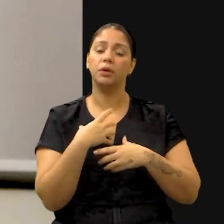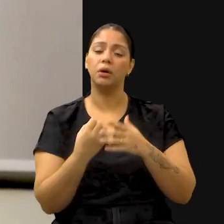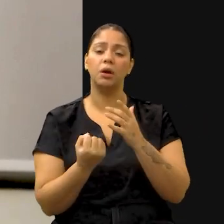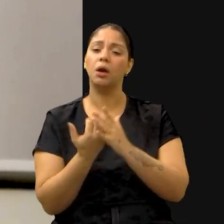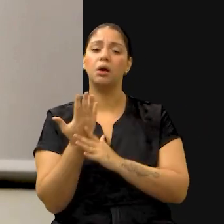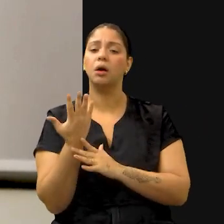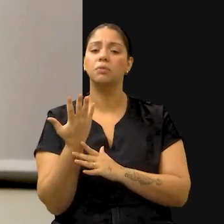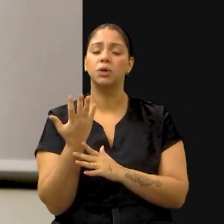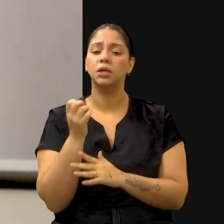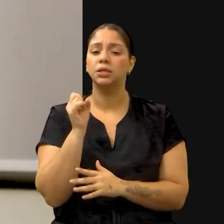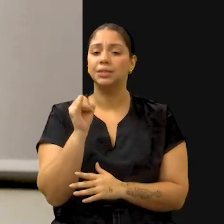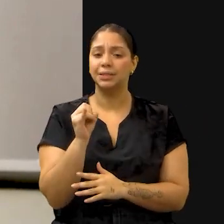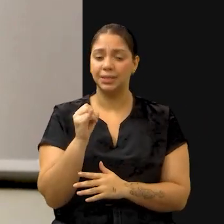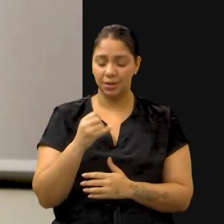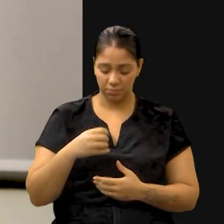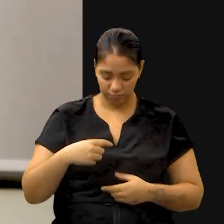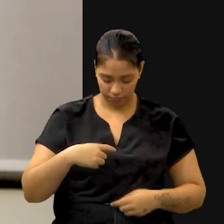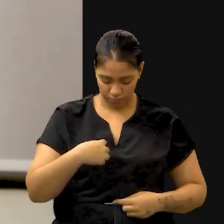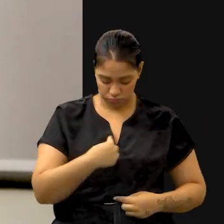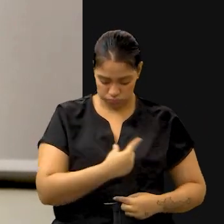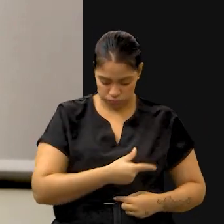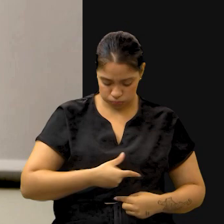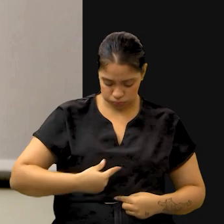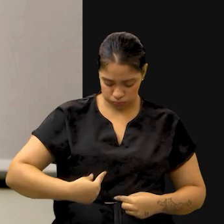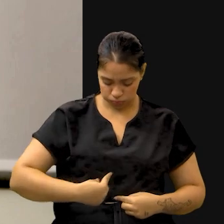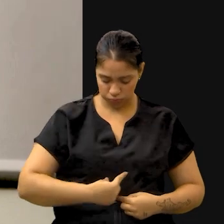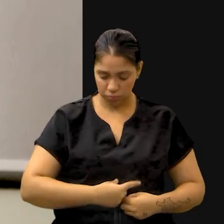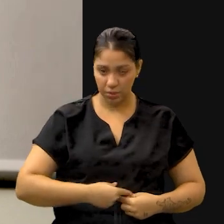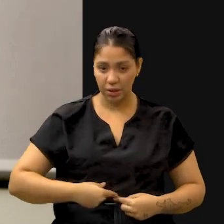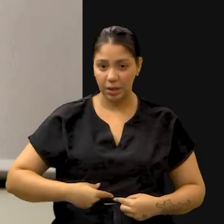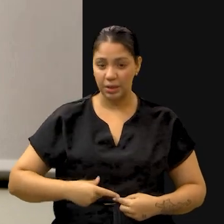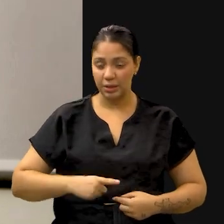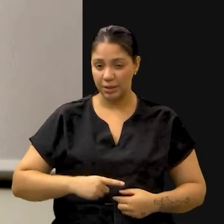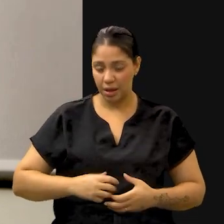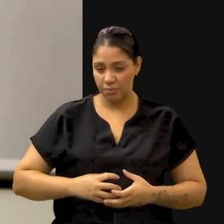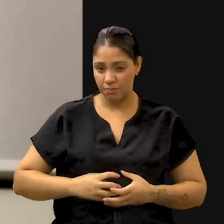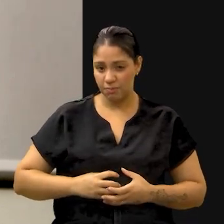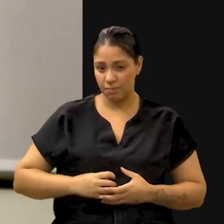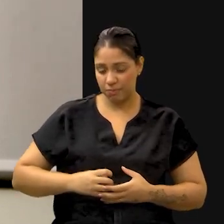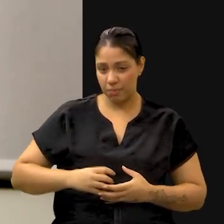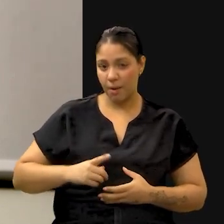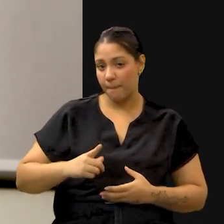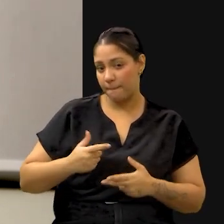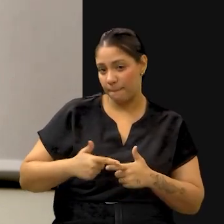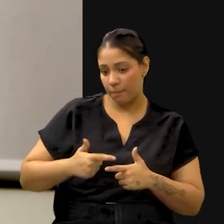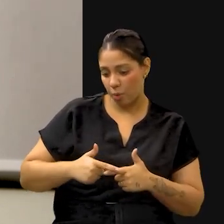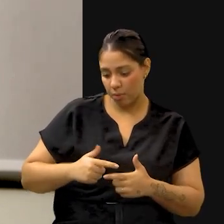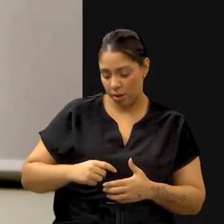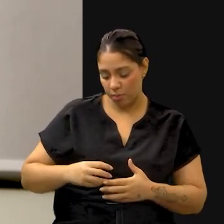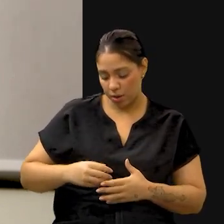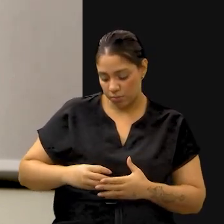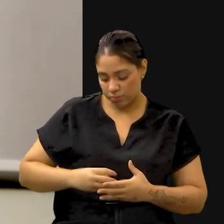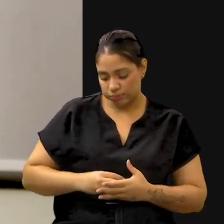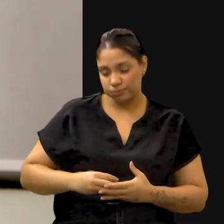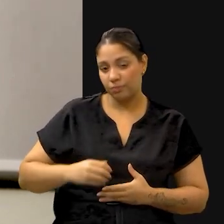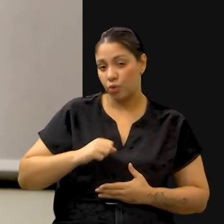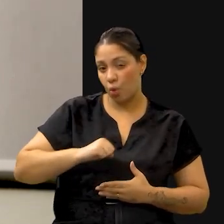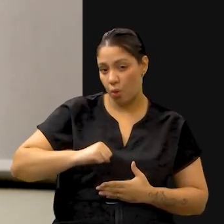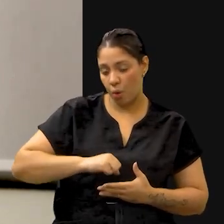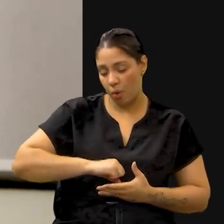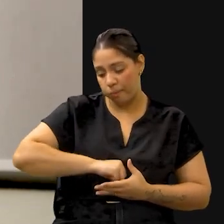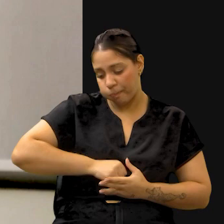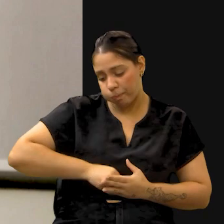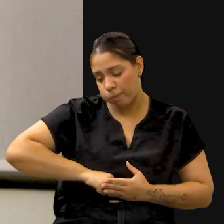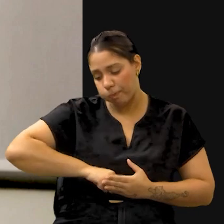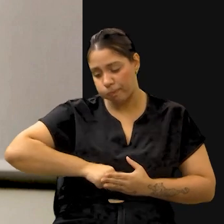só surgem quando a parede abdominal, né, tem uma atração ali, tem uma lesão pela passagem das